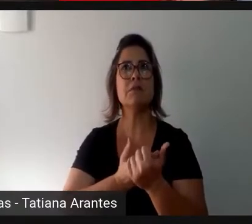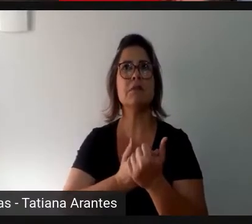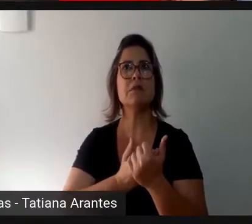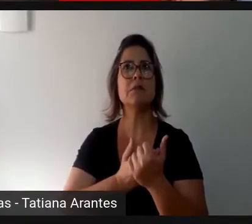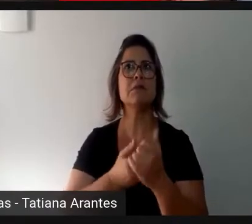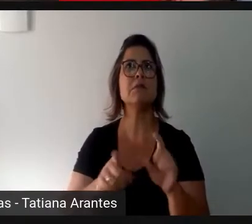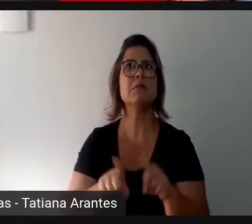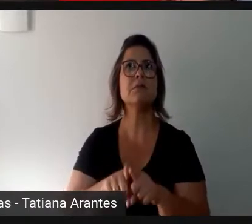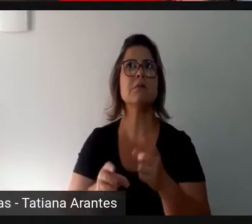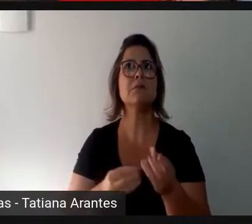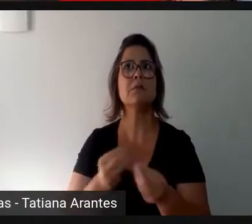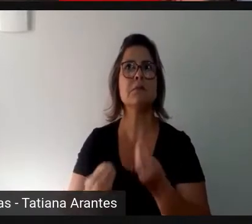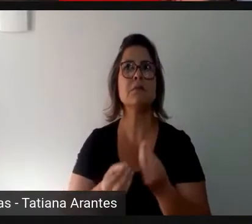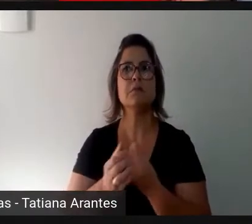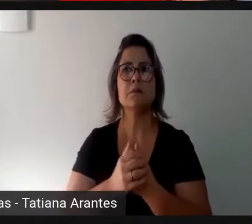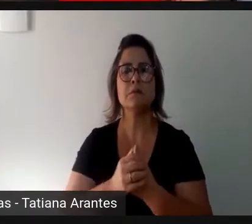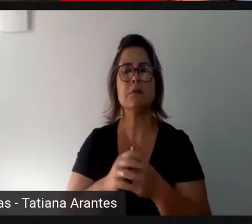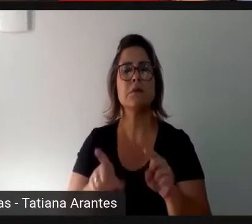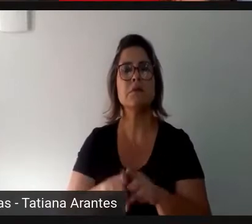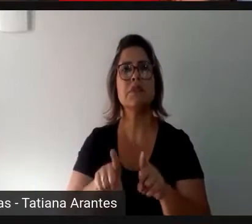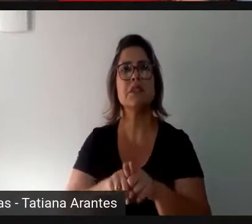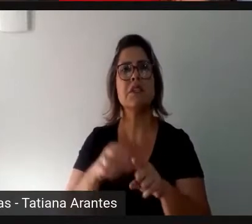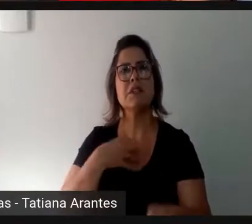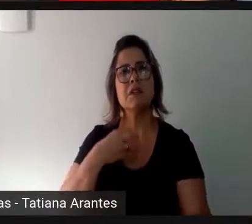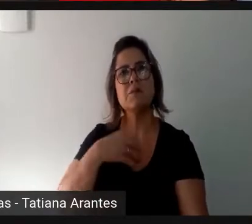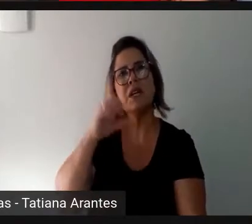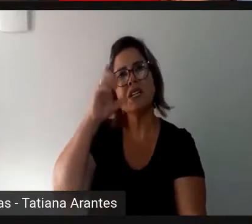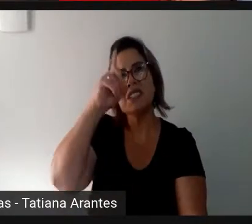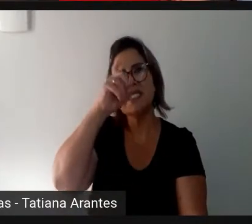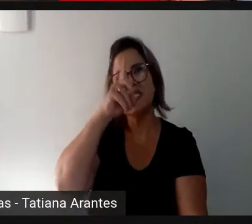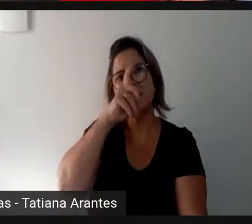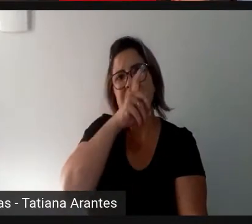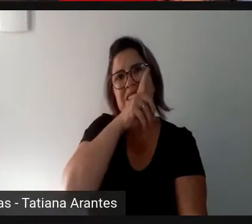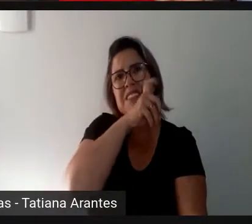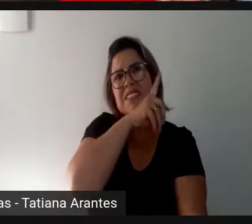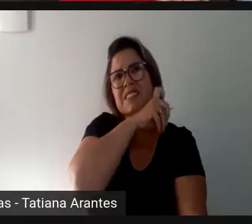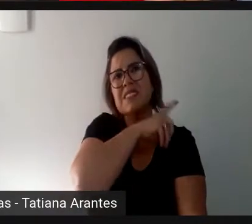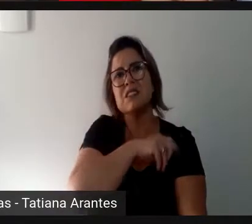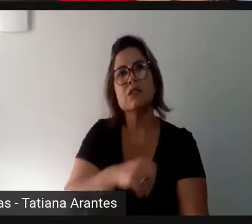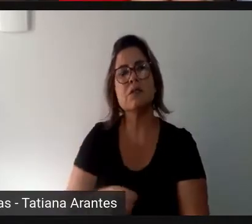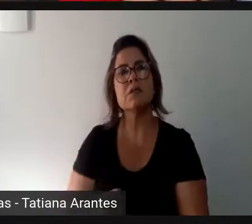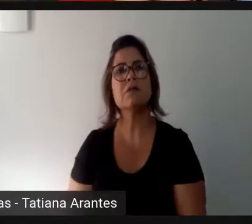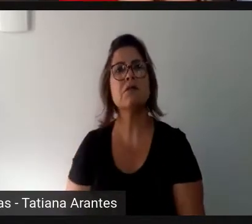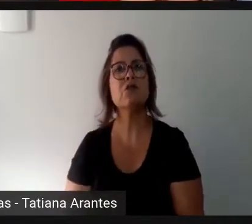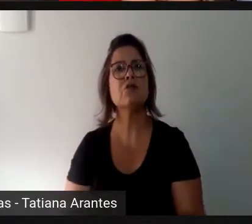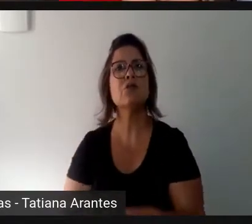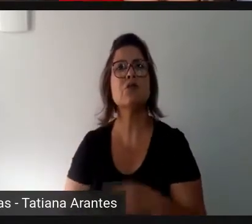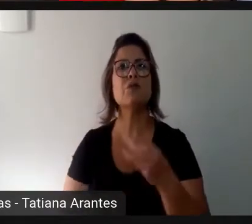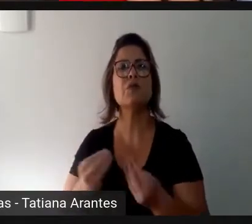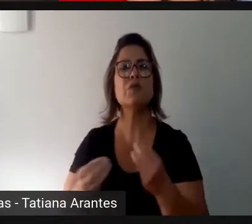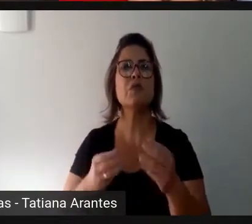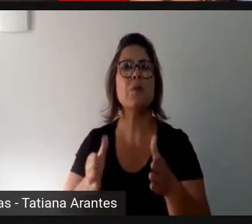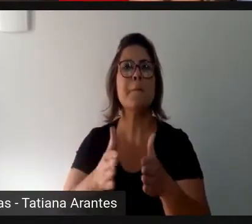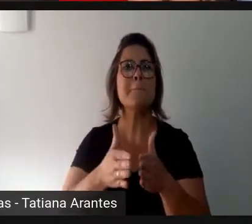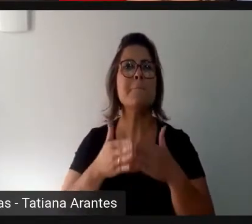que ele tem especial dificuldade de pedir explicações para os professores dos departamentos que estão pedindo